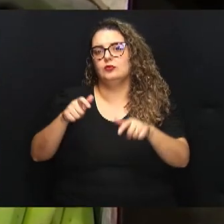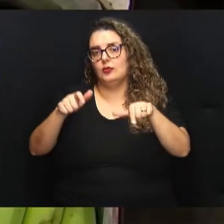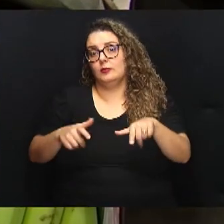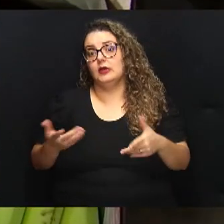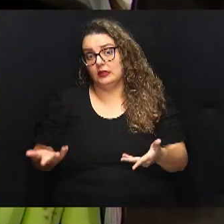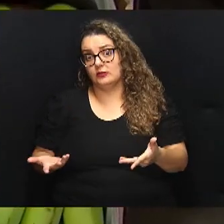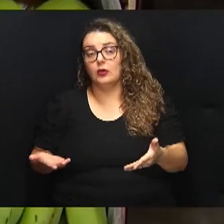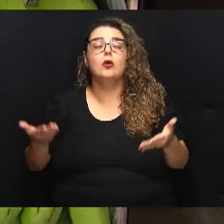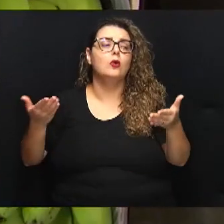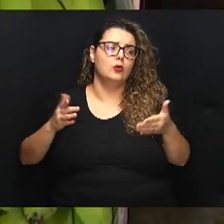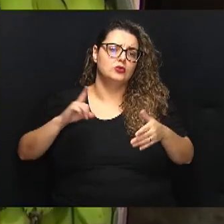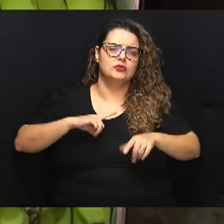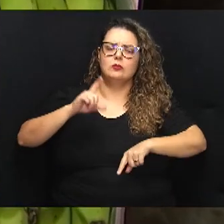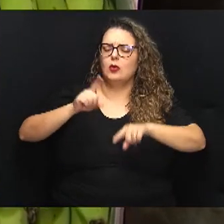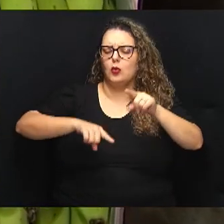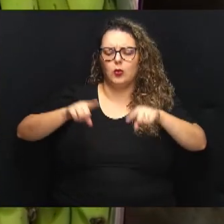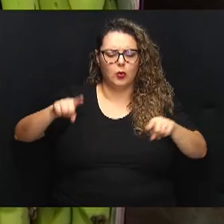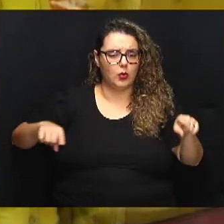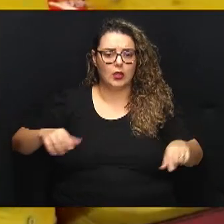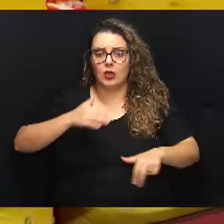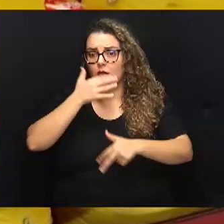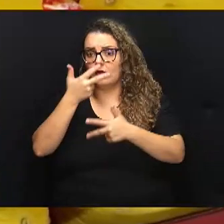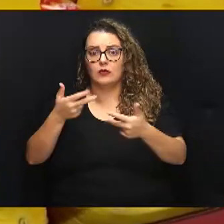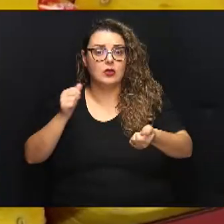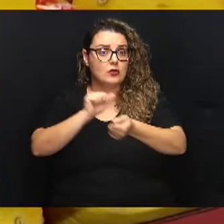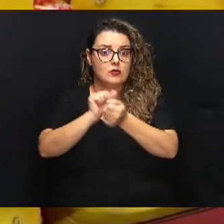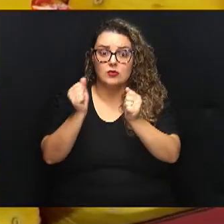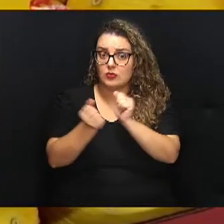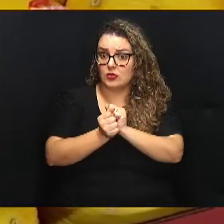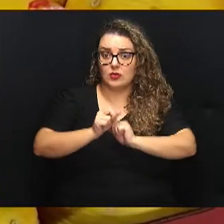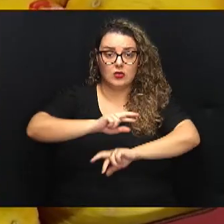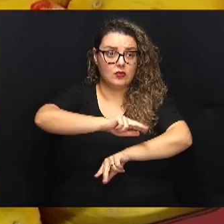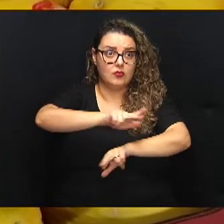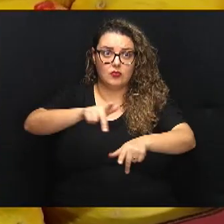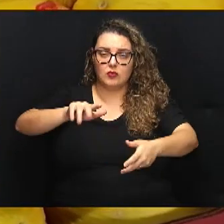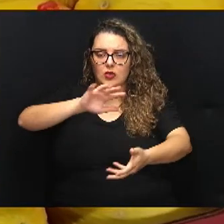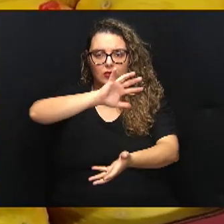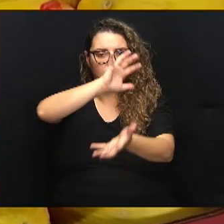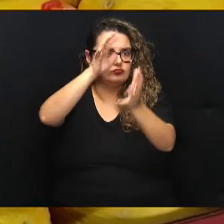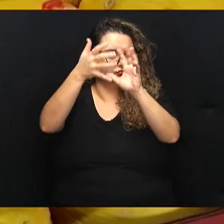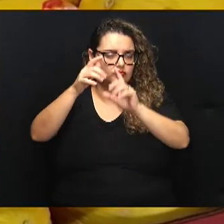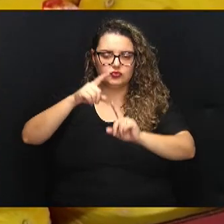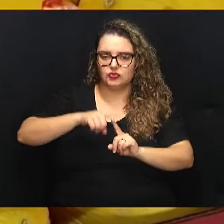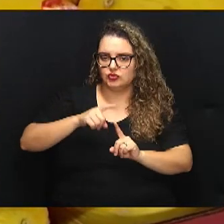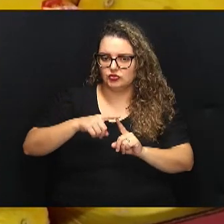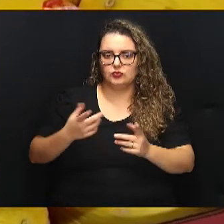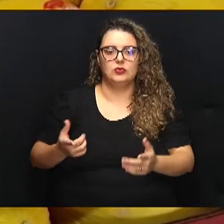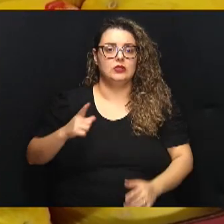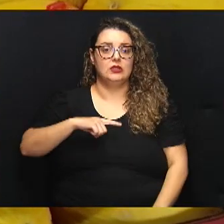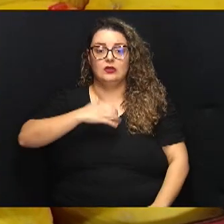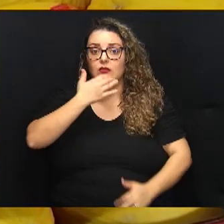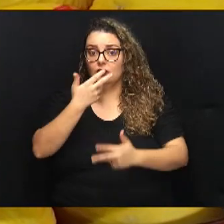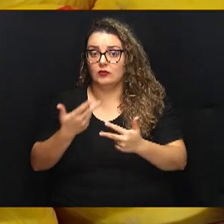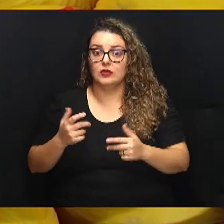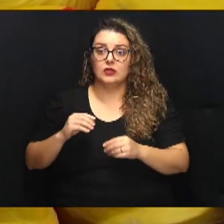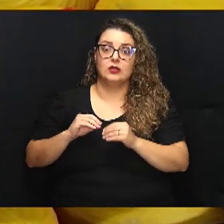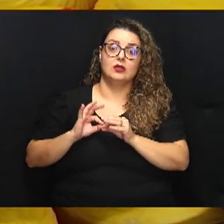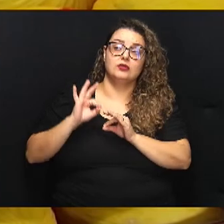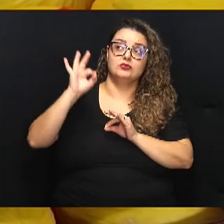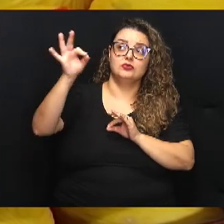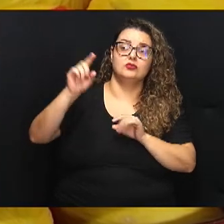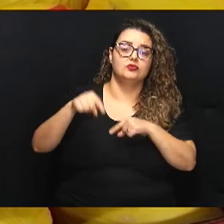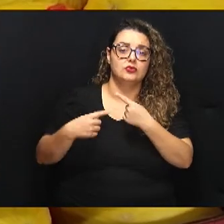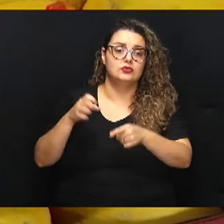Hoje em dia a gente tem uma variedade de frutas adaptadas a diversos tipos de clima. A gente tem frutas que vêm de fora, de outros